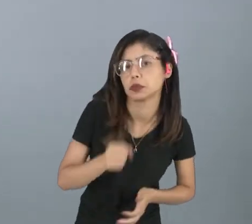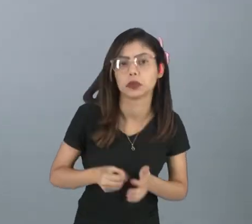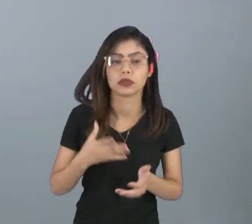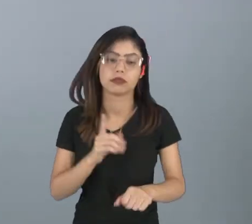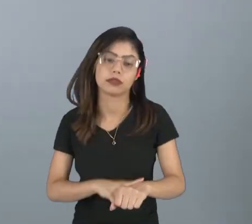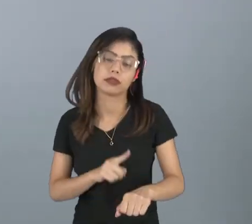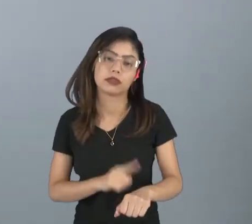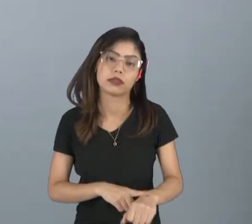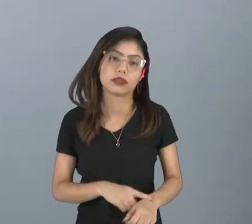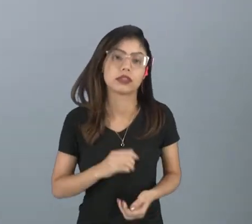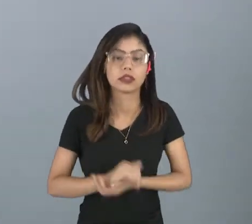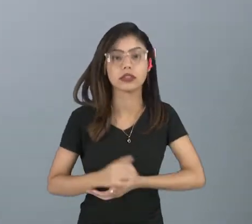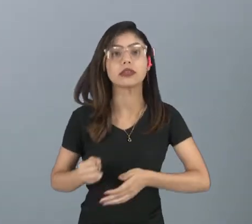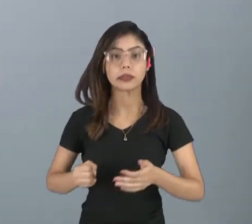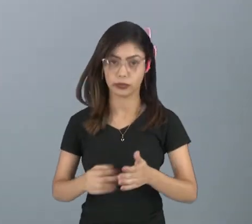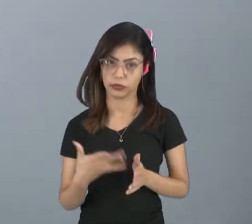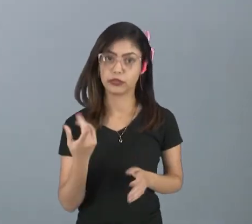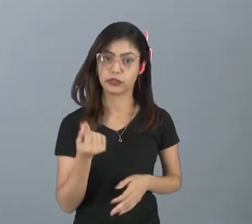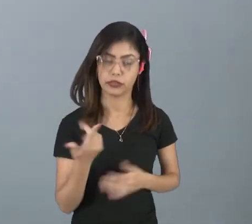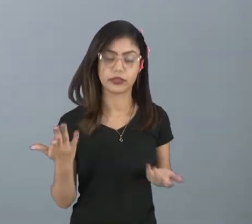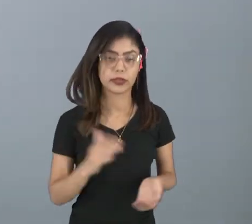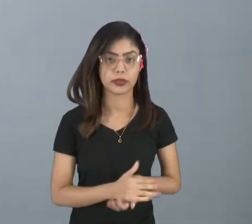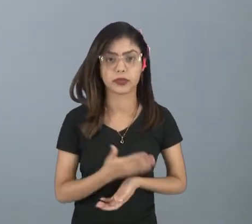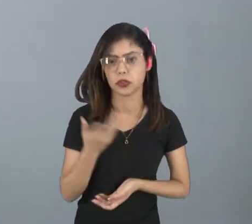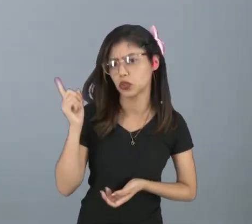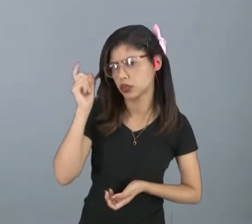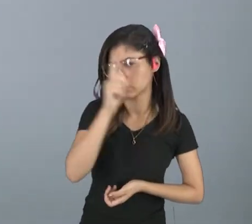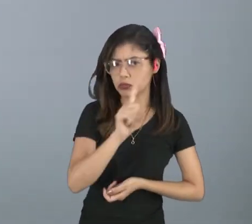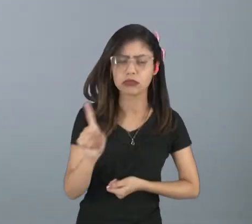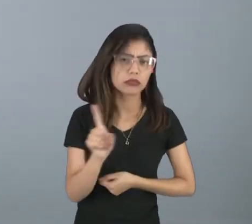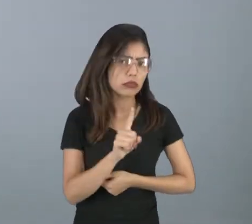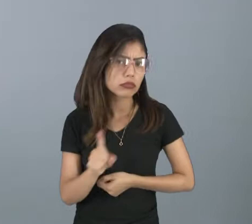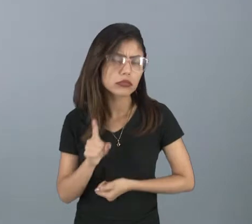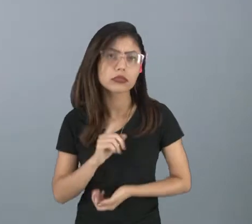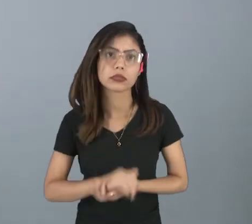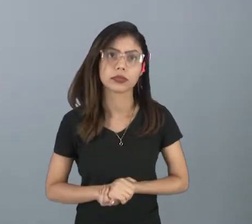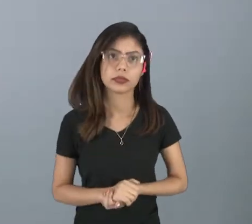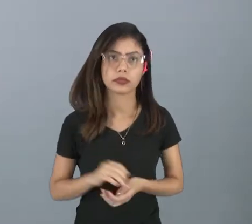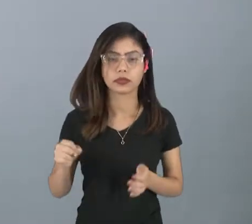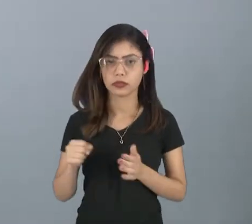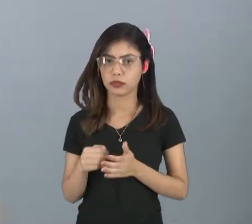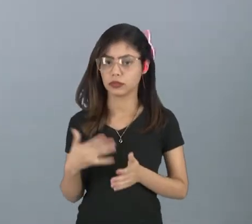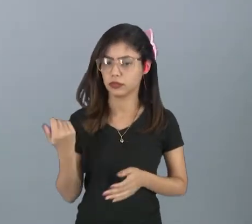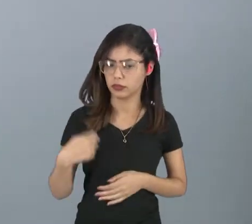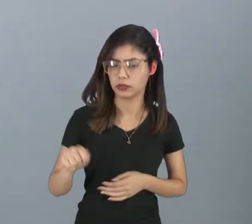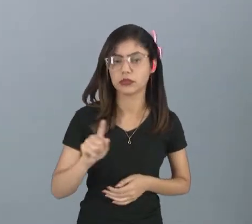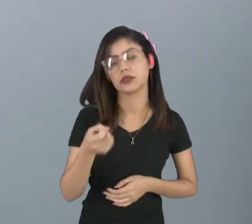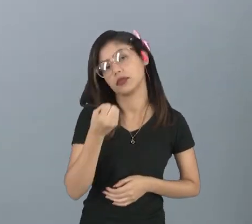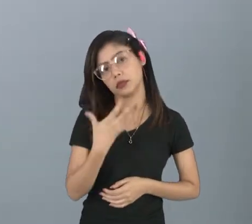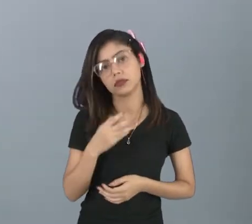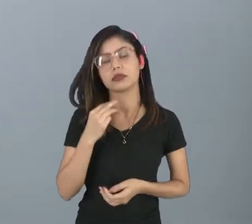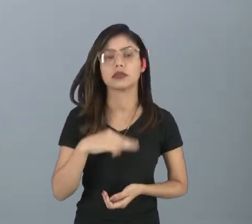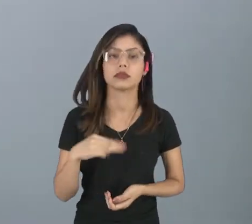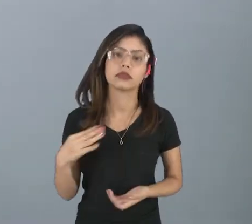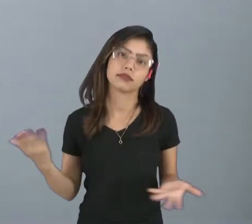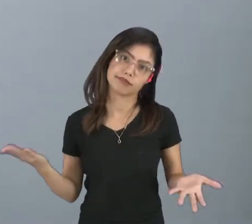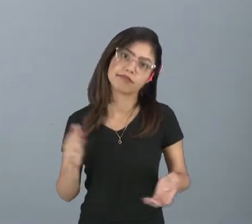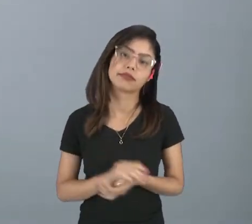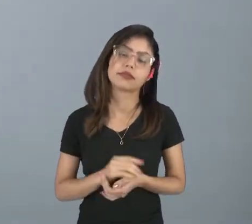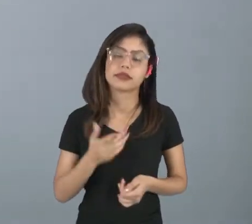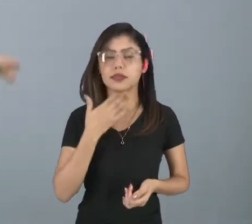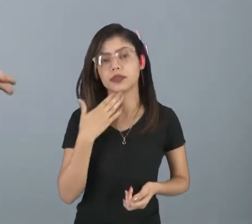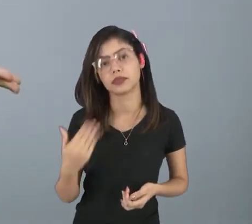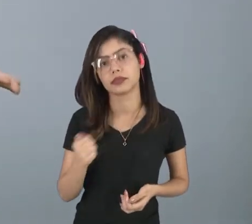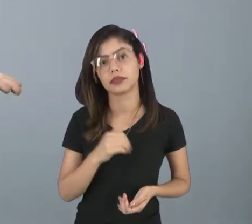além disso, poderia custar muito dinheiro. Então não é muito difícil entender essa conta e muito menos não precisa ser bom de matemática para ver que é melhor,